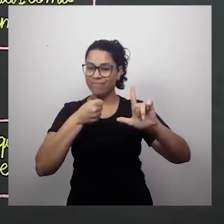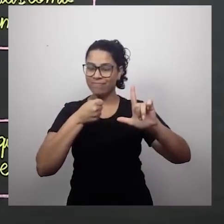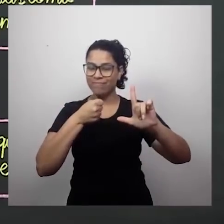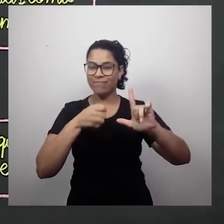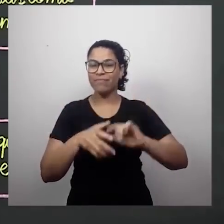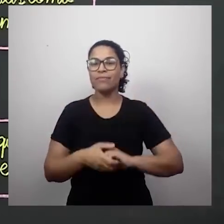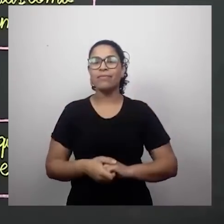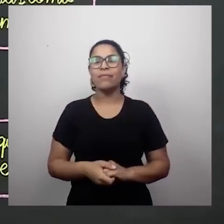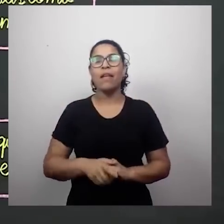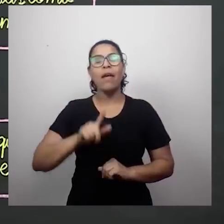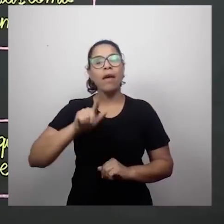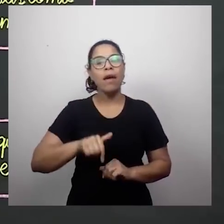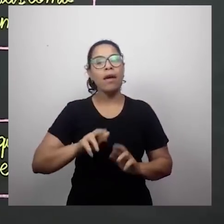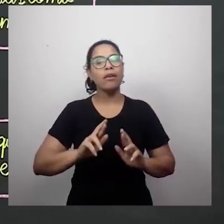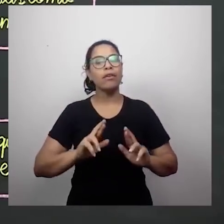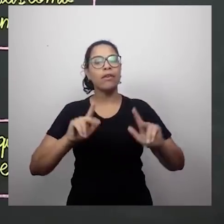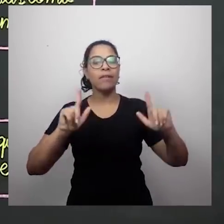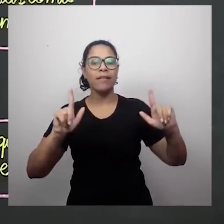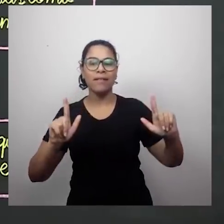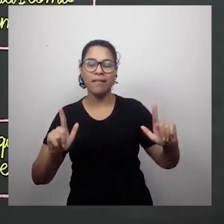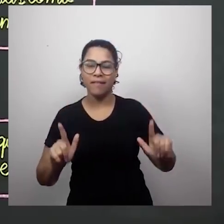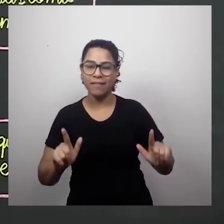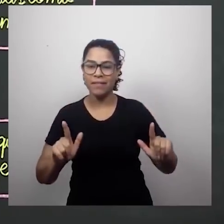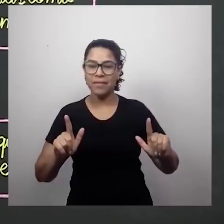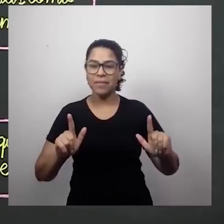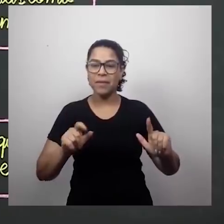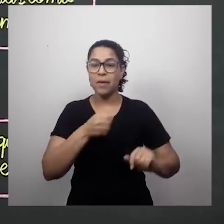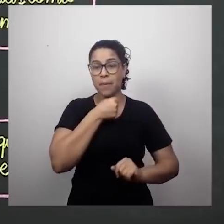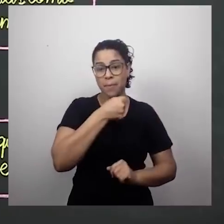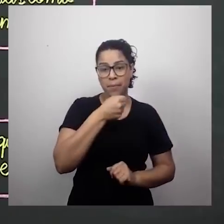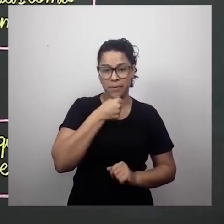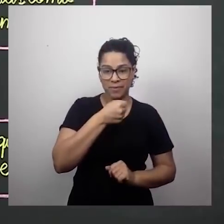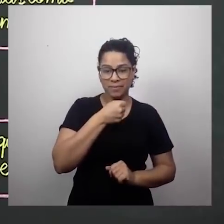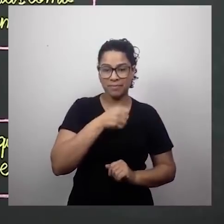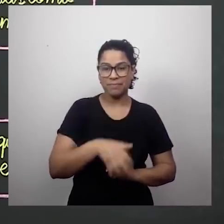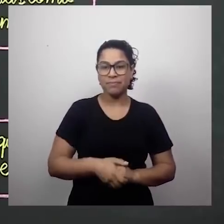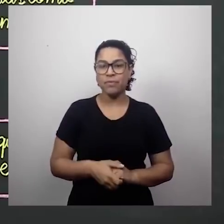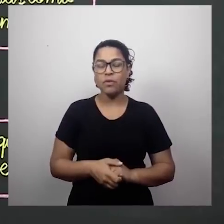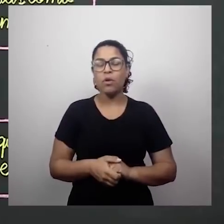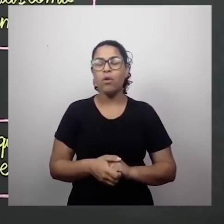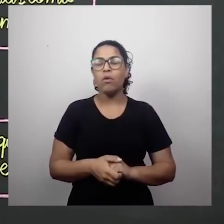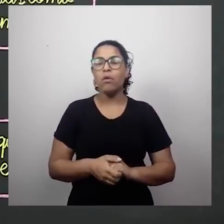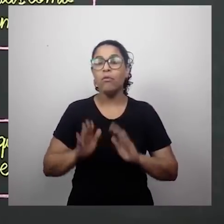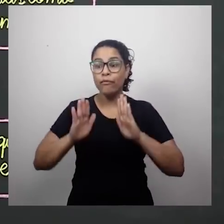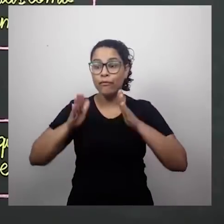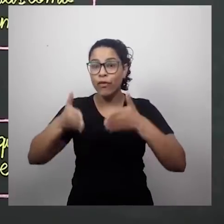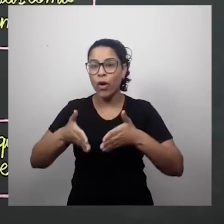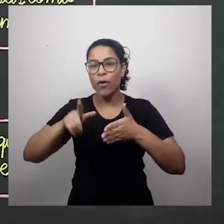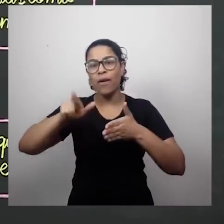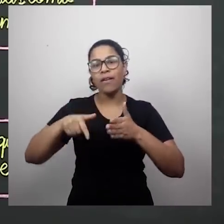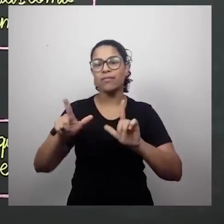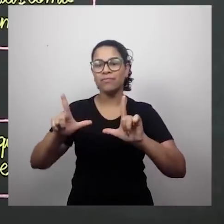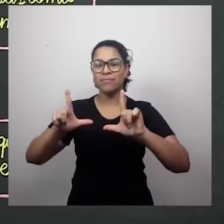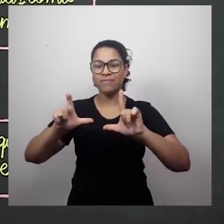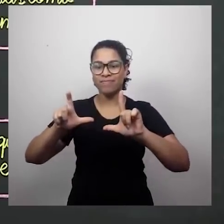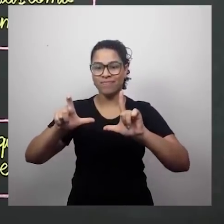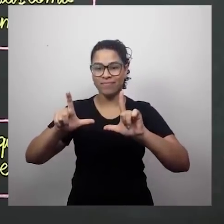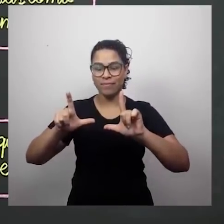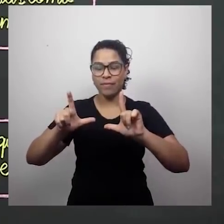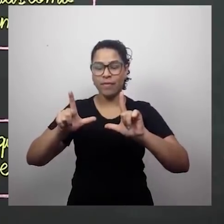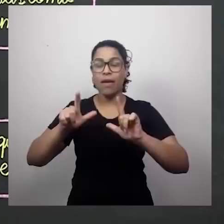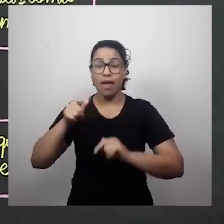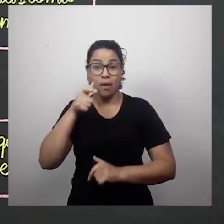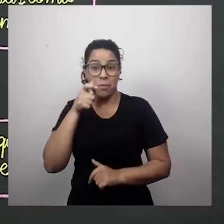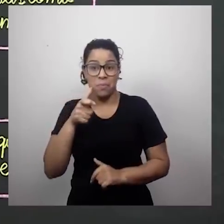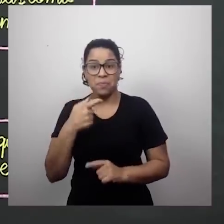sugere, é uma variação da reportagem centrada para valer nas imagens. A fotoreportagem é um gênero curioso